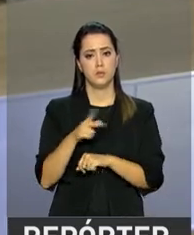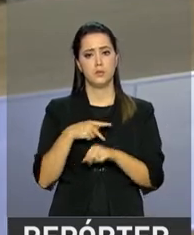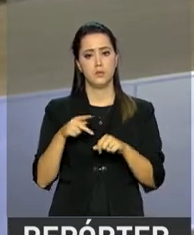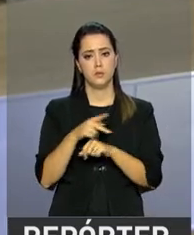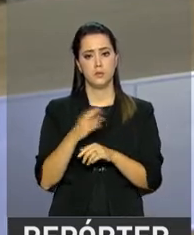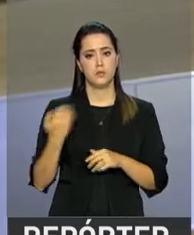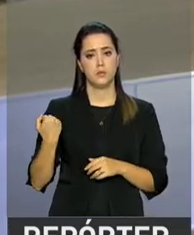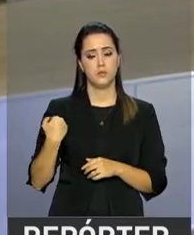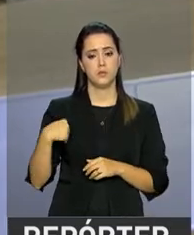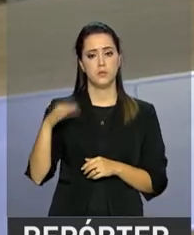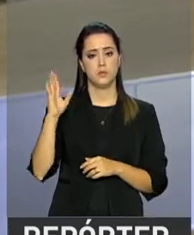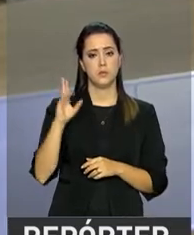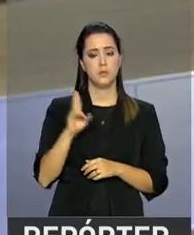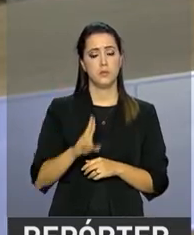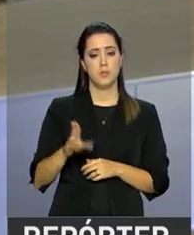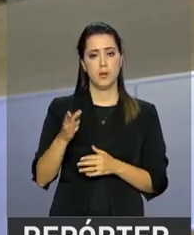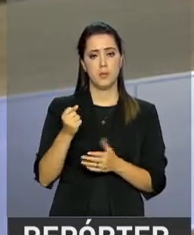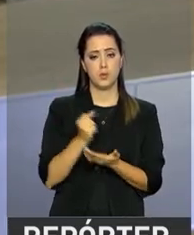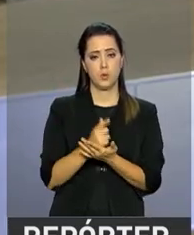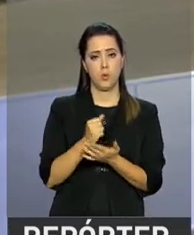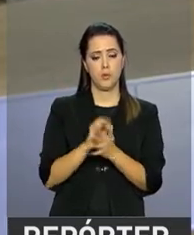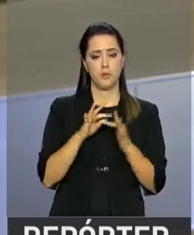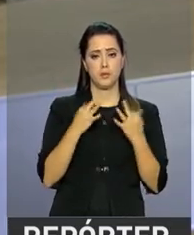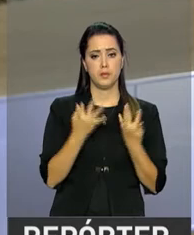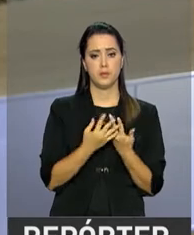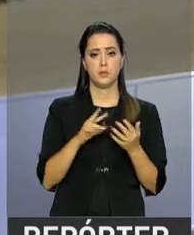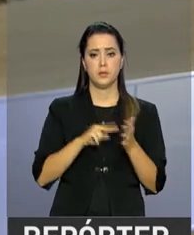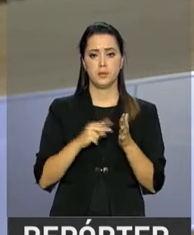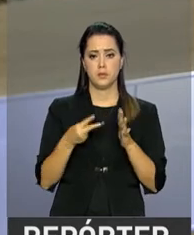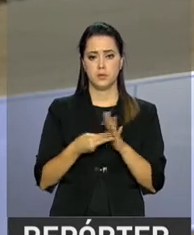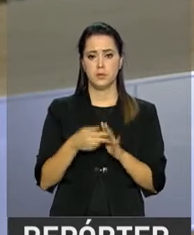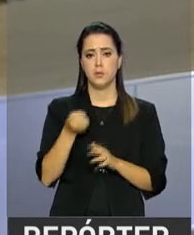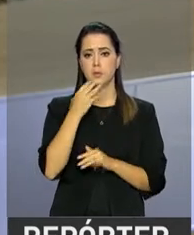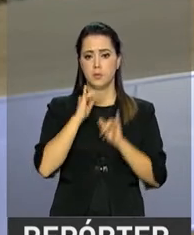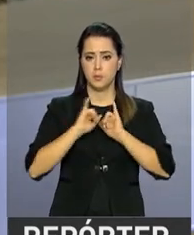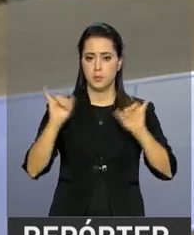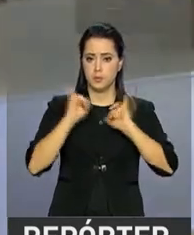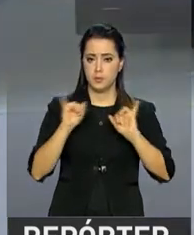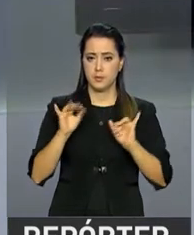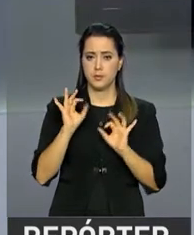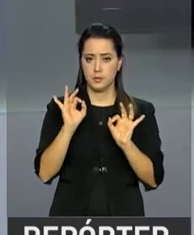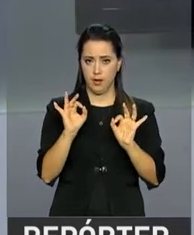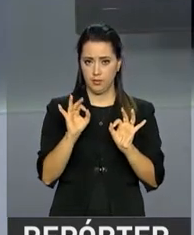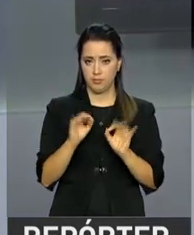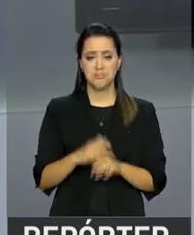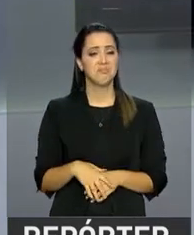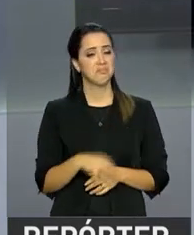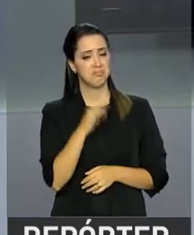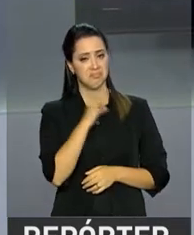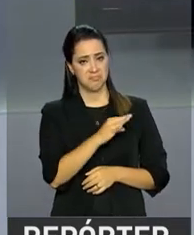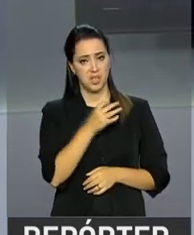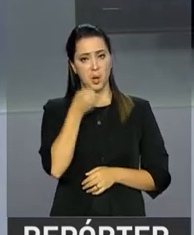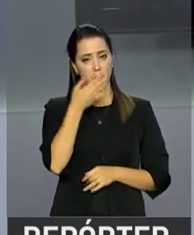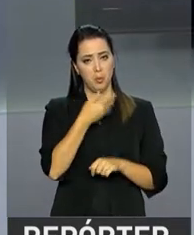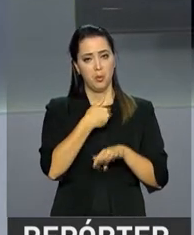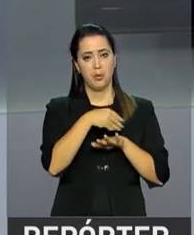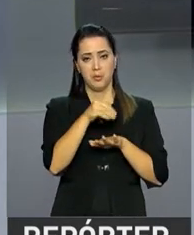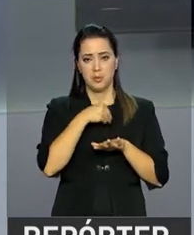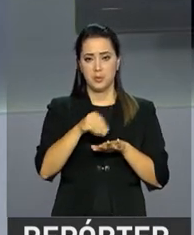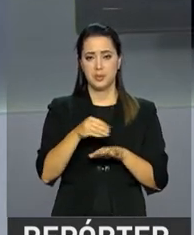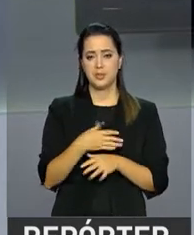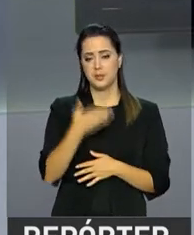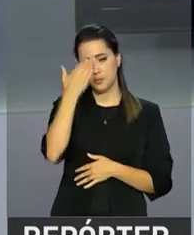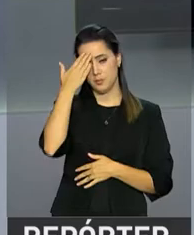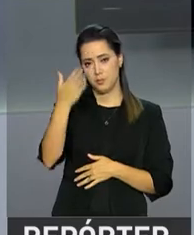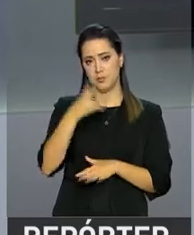e mais consumo das famílias ou seja é uma notícia boa não é roberto sem dúvida uma excelente notícia mesmo muito